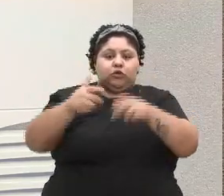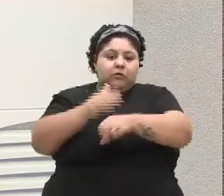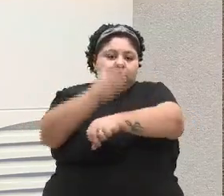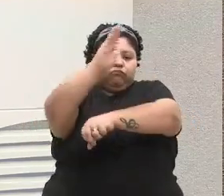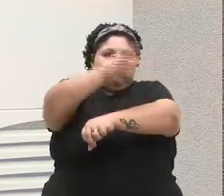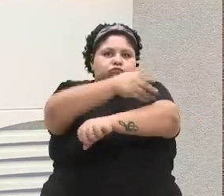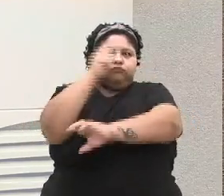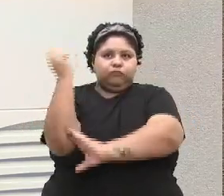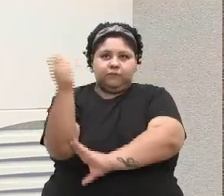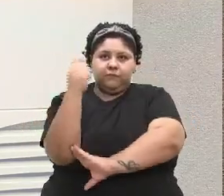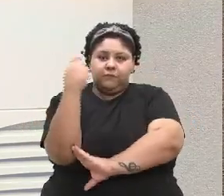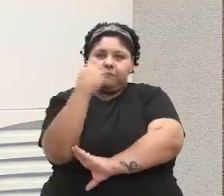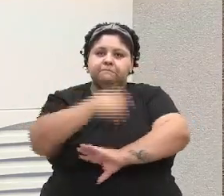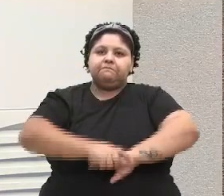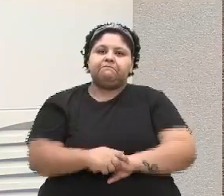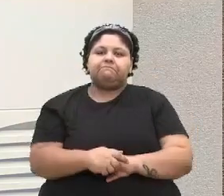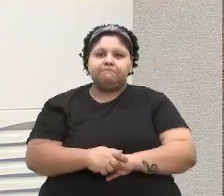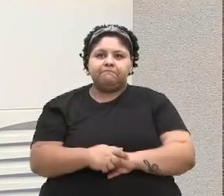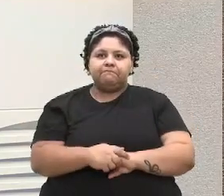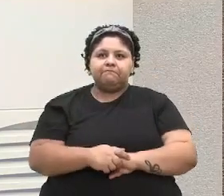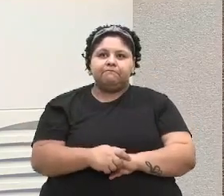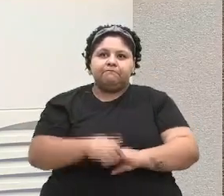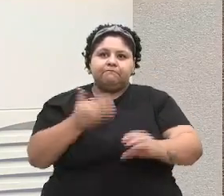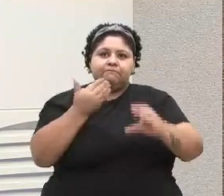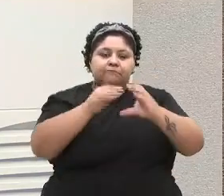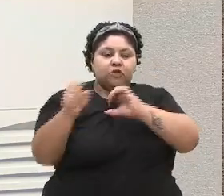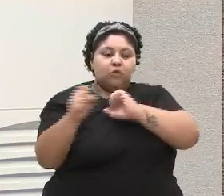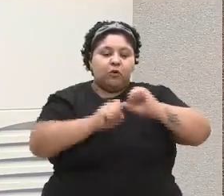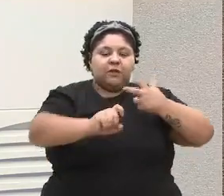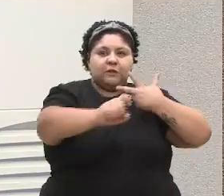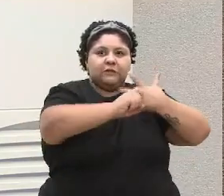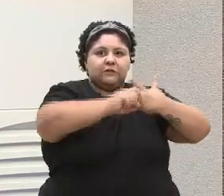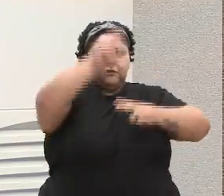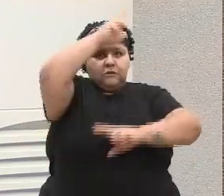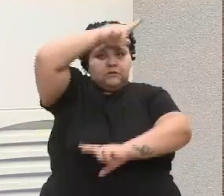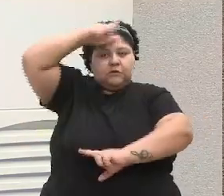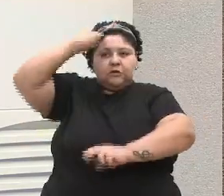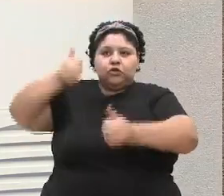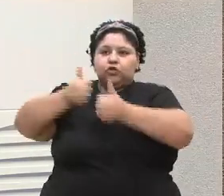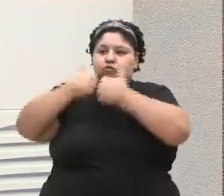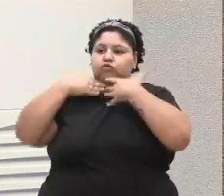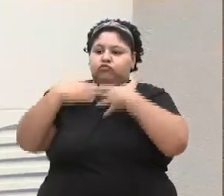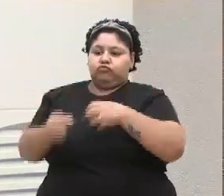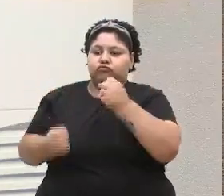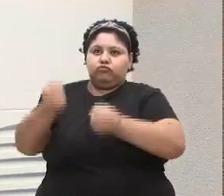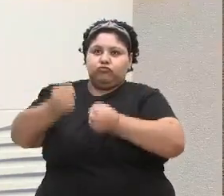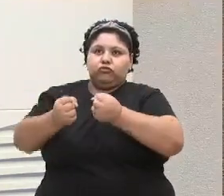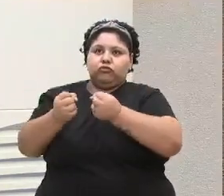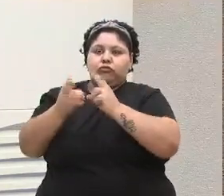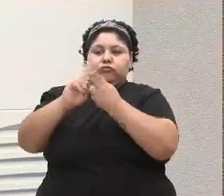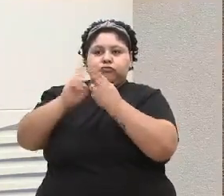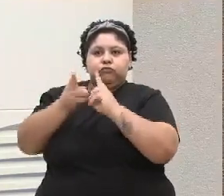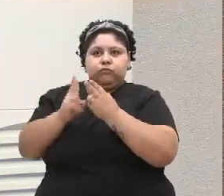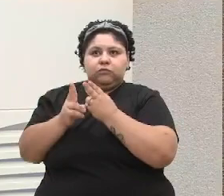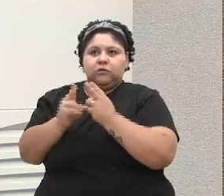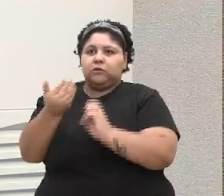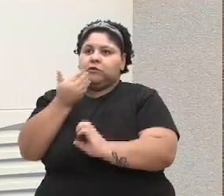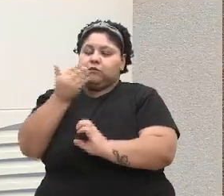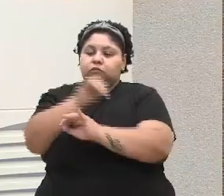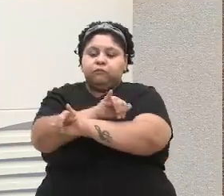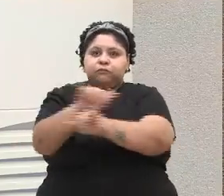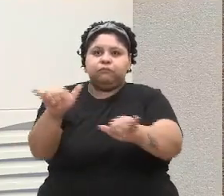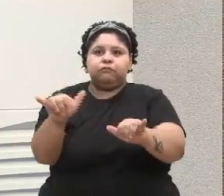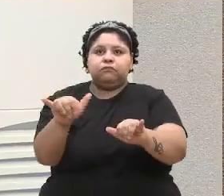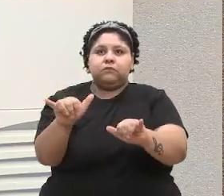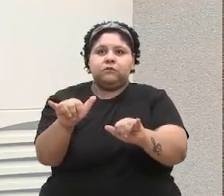Gaúcha. Requerem que seja encaminhado ao Poder Executivo Municipal por meio da Secretaria de Trânsito, Transporte e Mobilidade pedido de informações